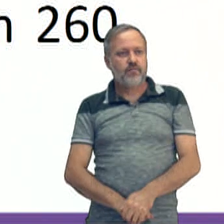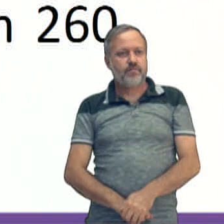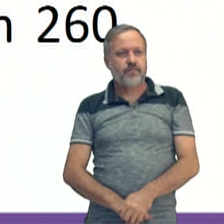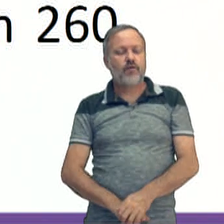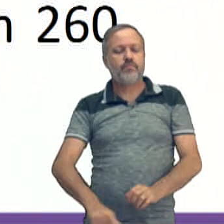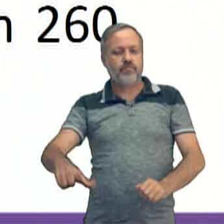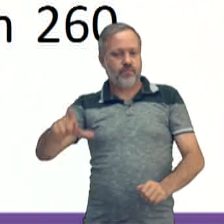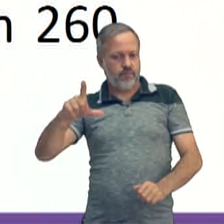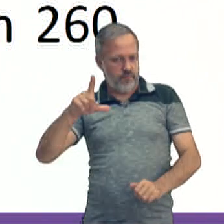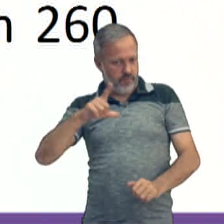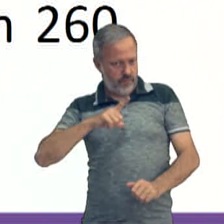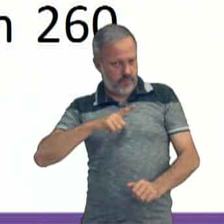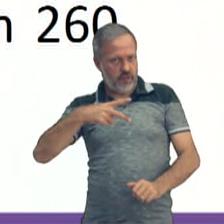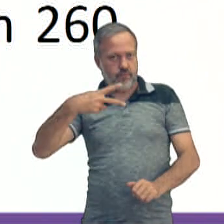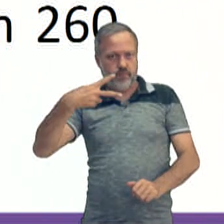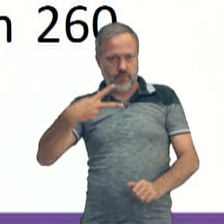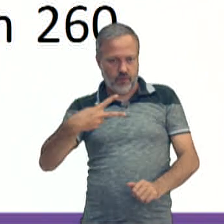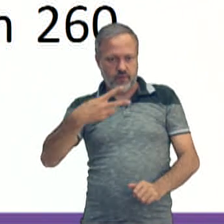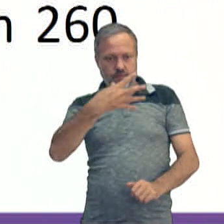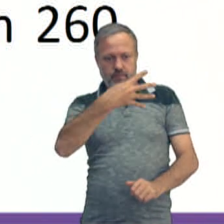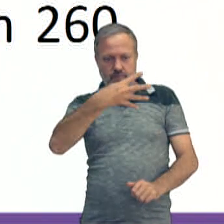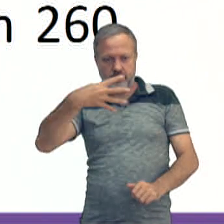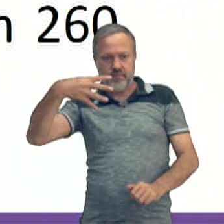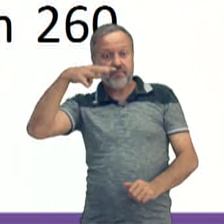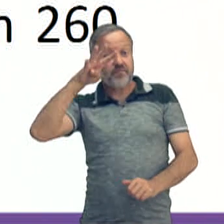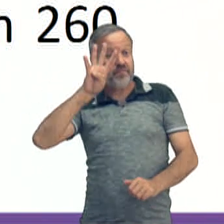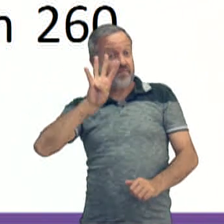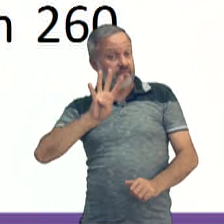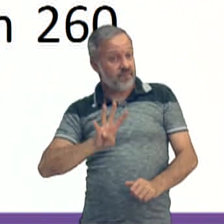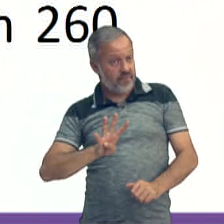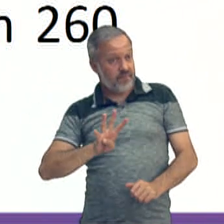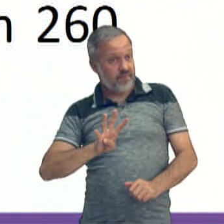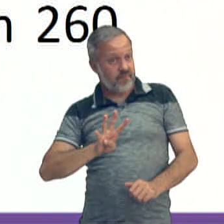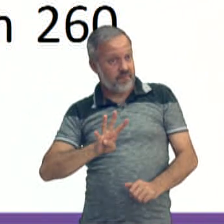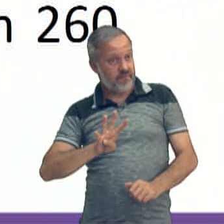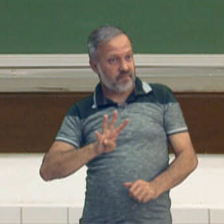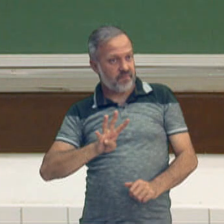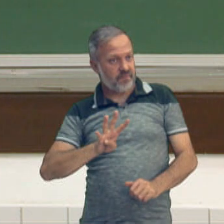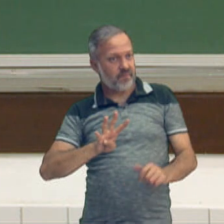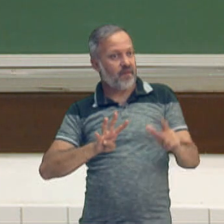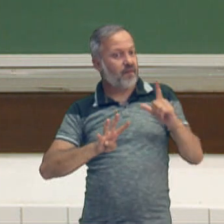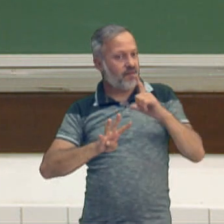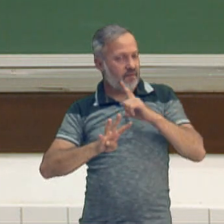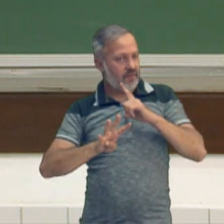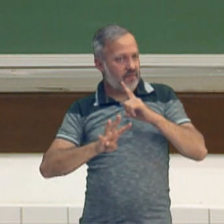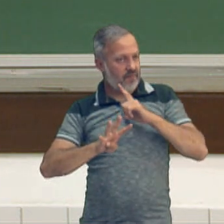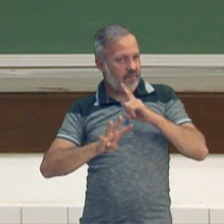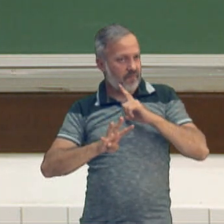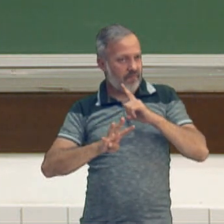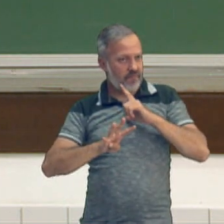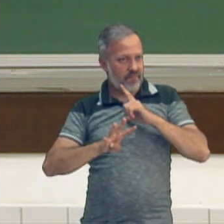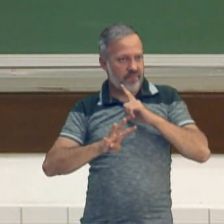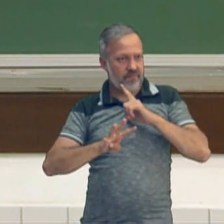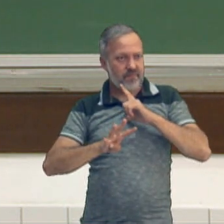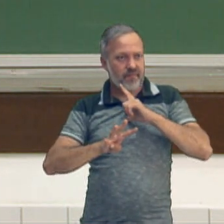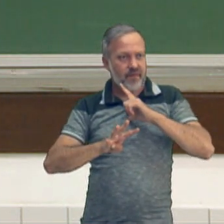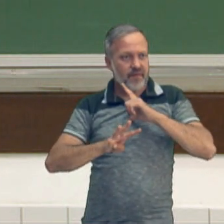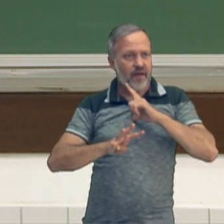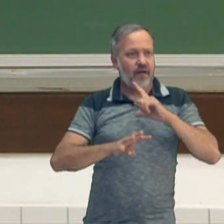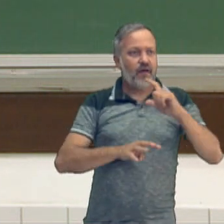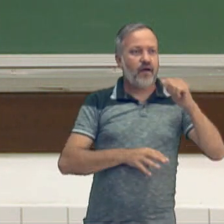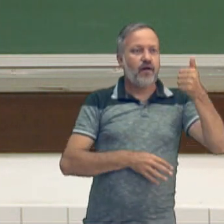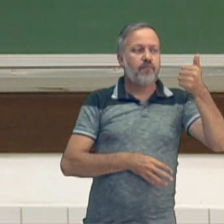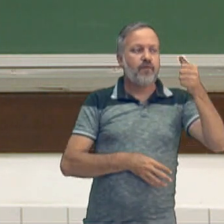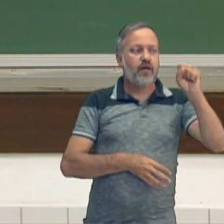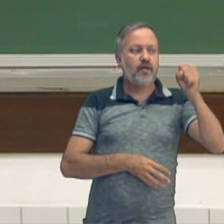do outro, num sistema de engrenagens. No calendário Maia, você tem o calendário Aab, que são 18 meses